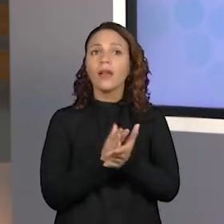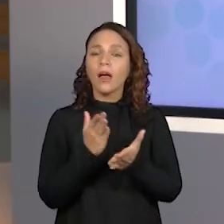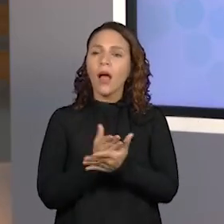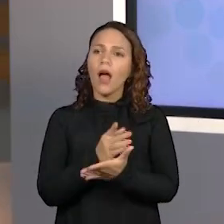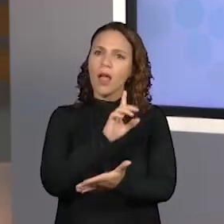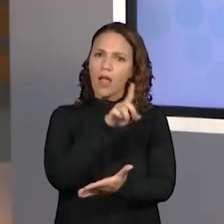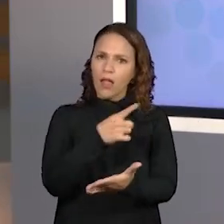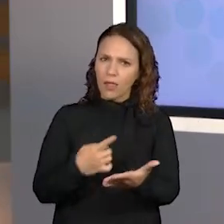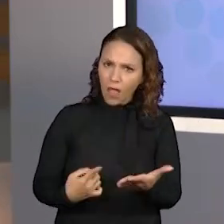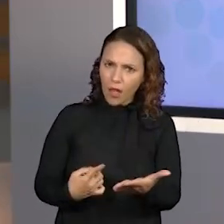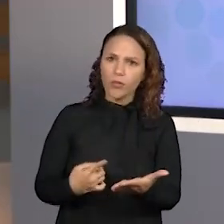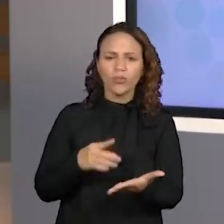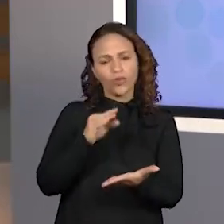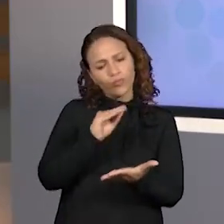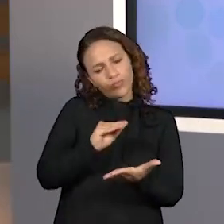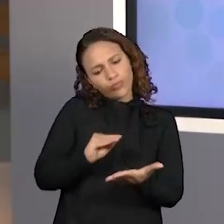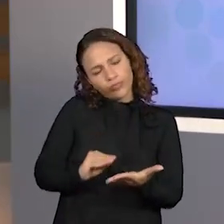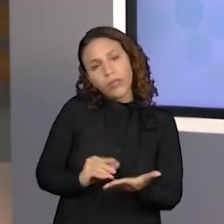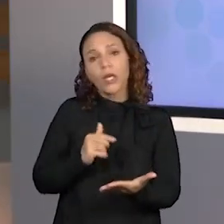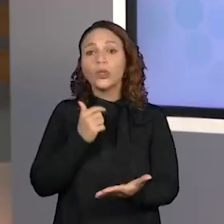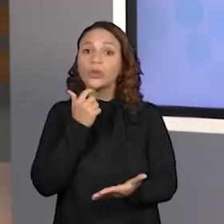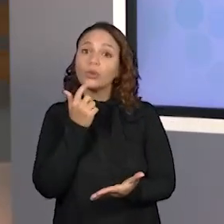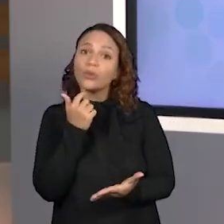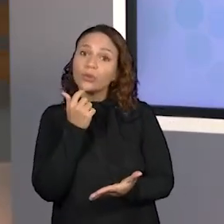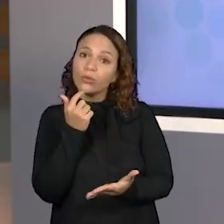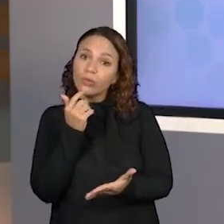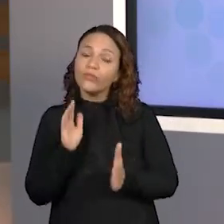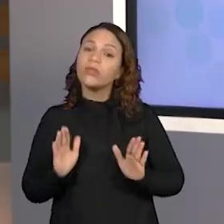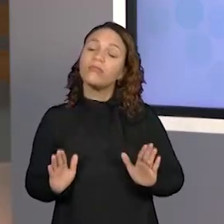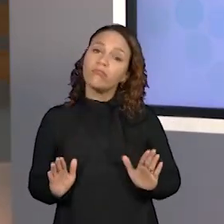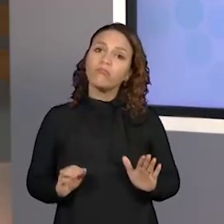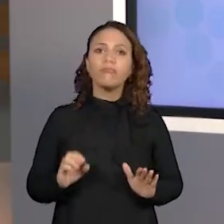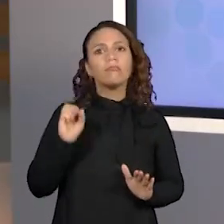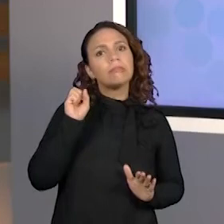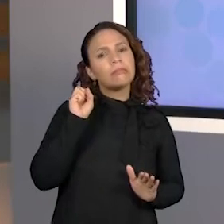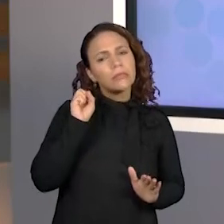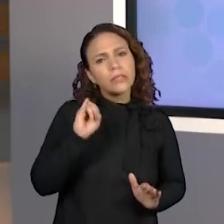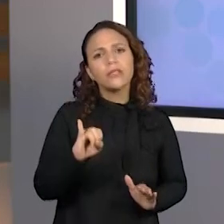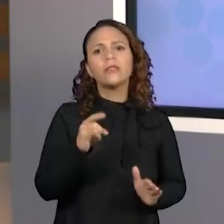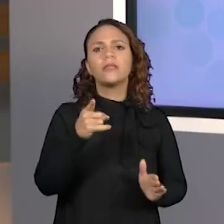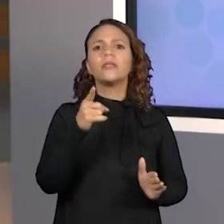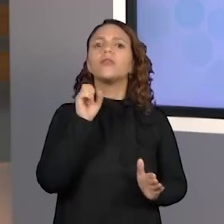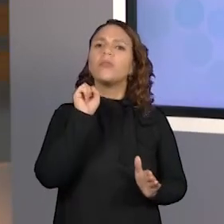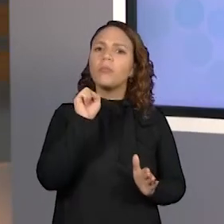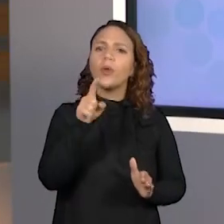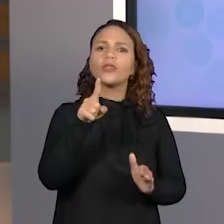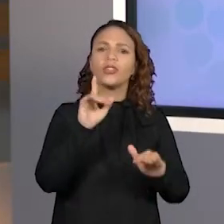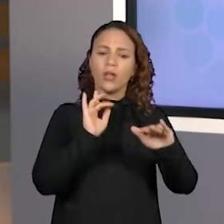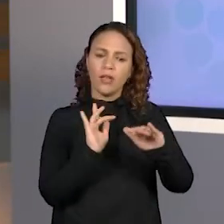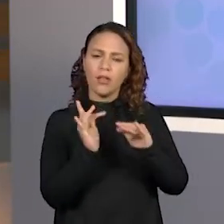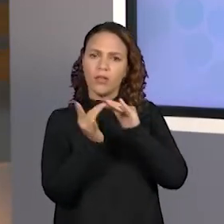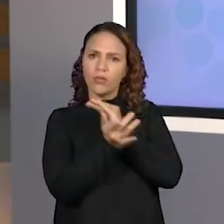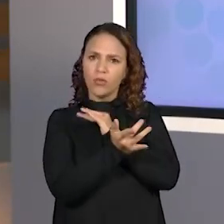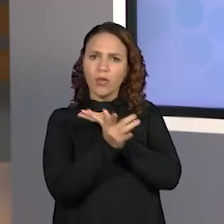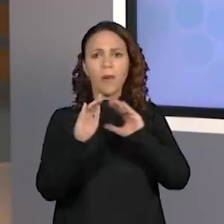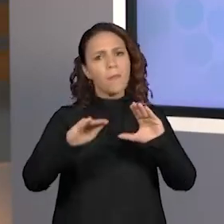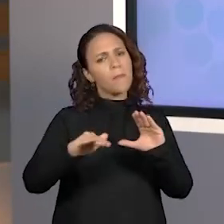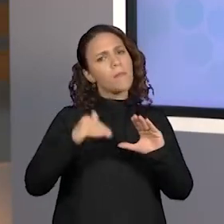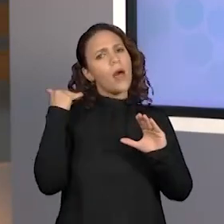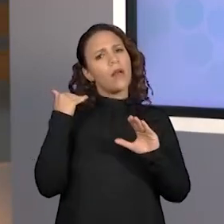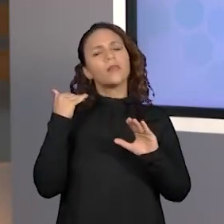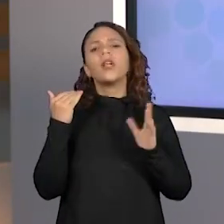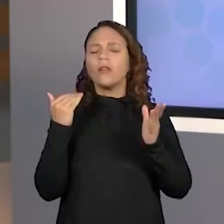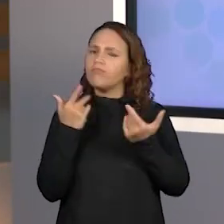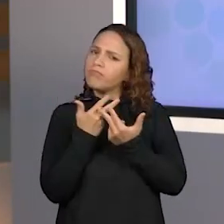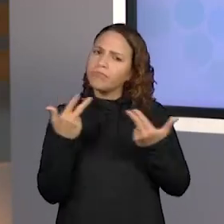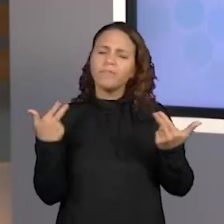lado, vai colocando as suas dúvidas e se tiver alguma dúvida aí e quiser procurar o professor nas redes sociais, o professor está super aí